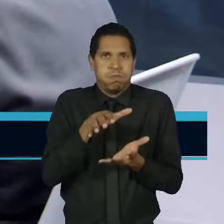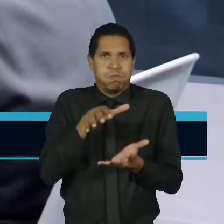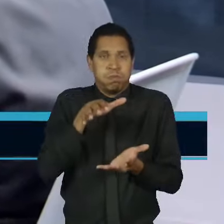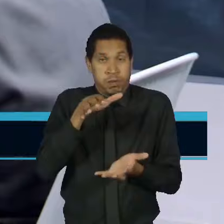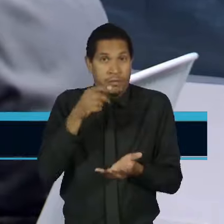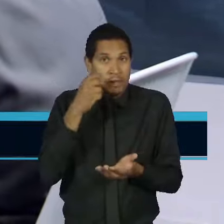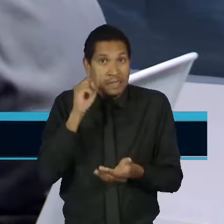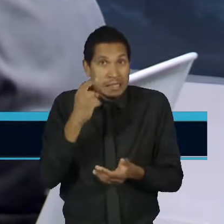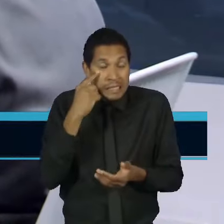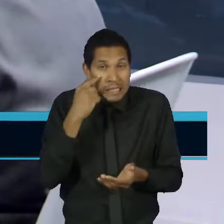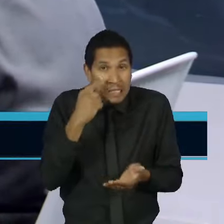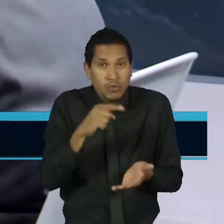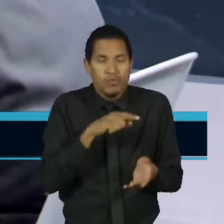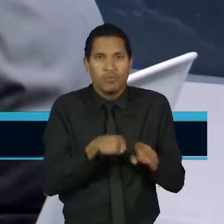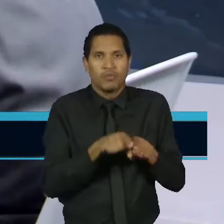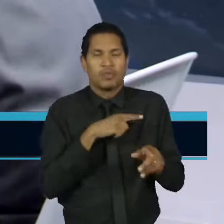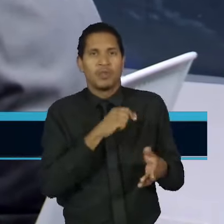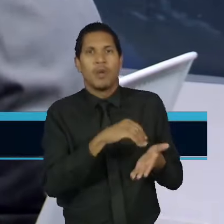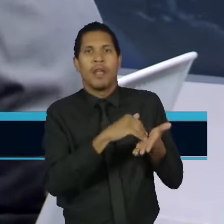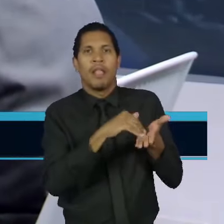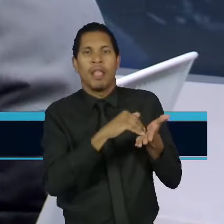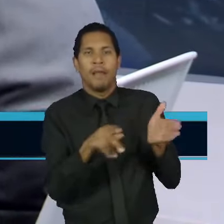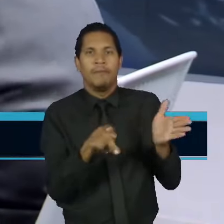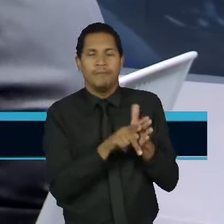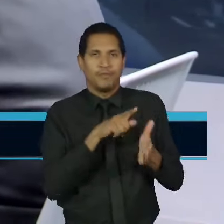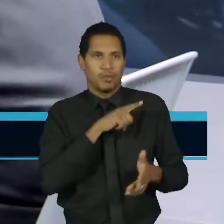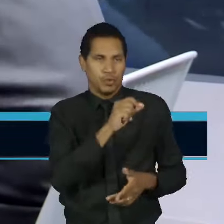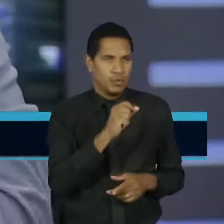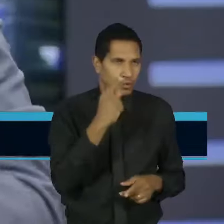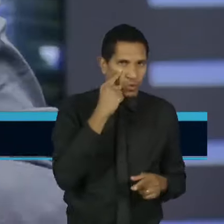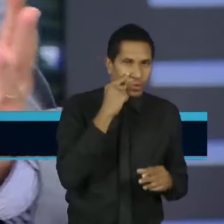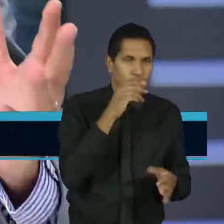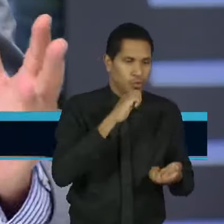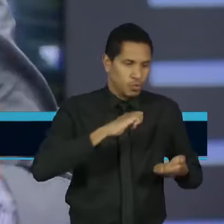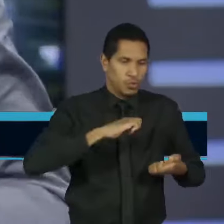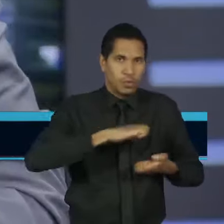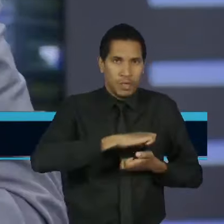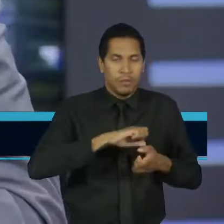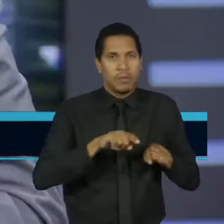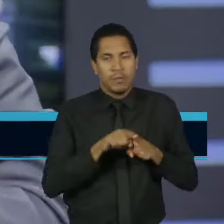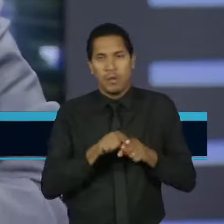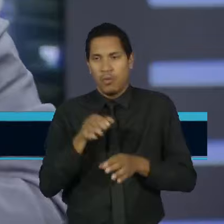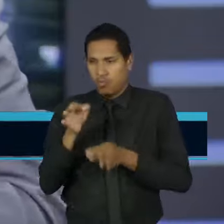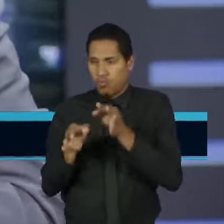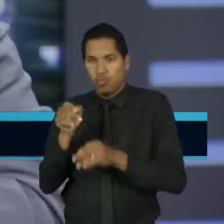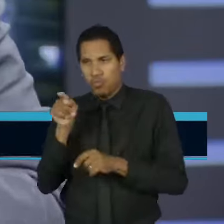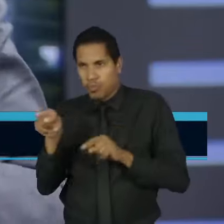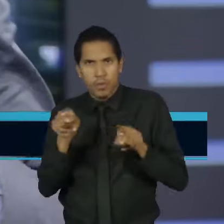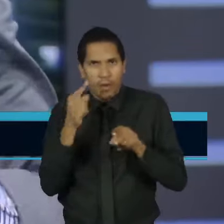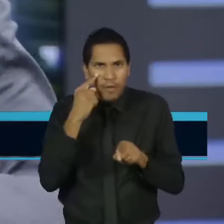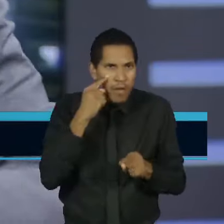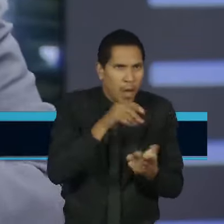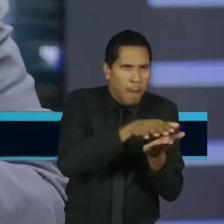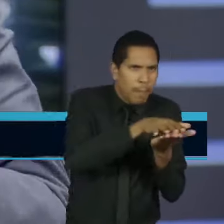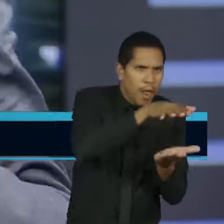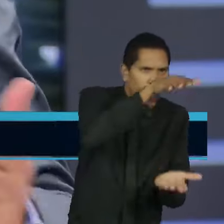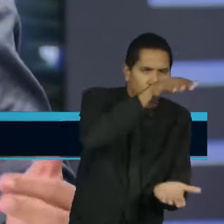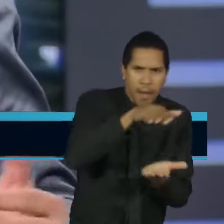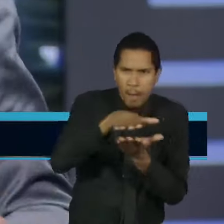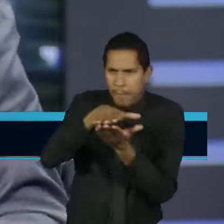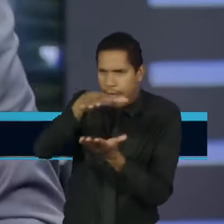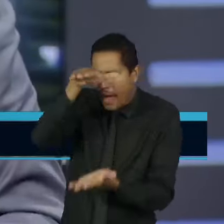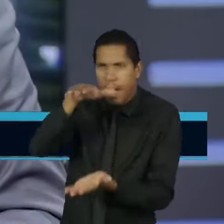visitar o gabinete de um ministro no Supremo ou no STJ, é absurdo o tamanho de processos, a